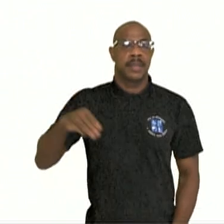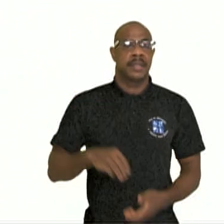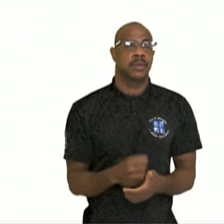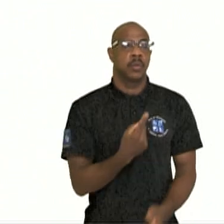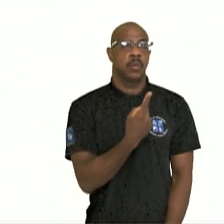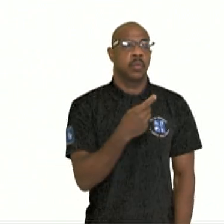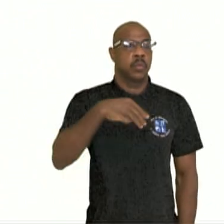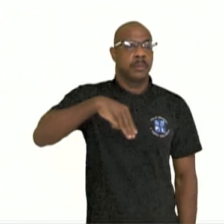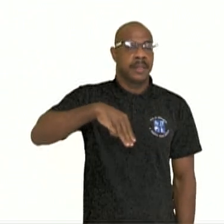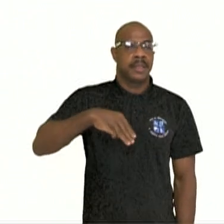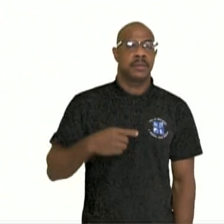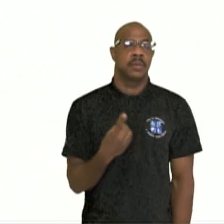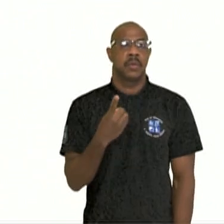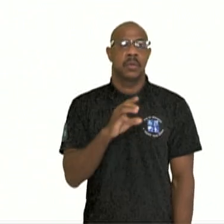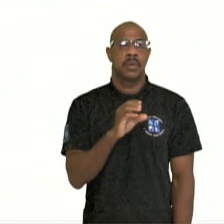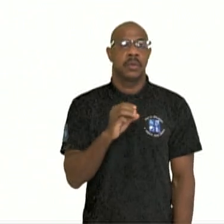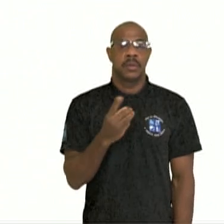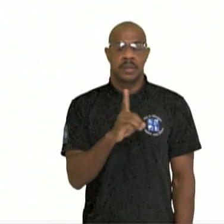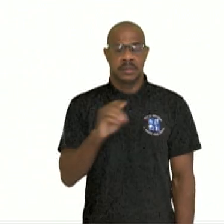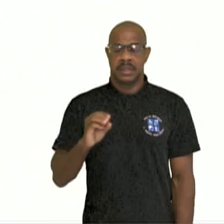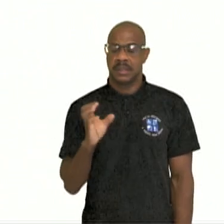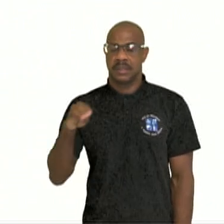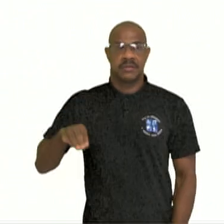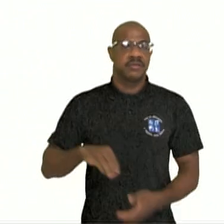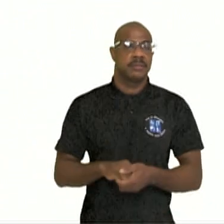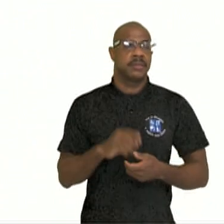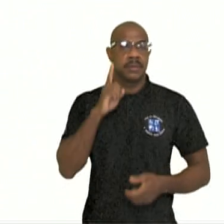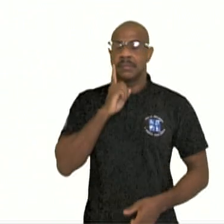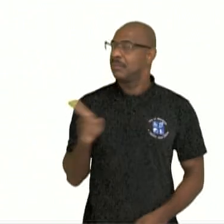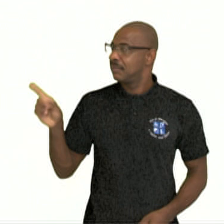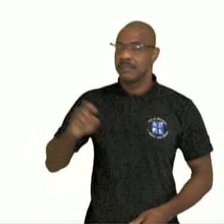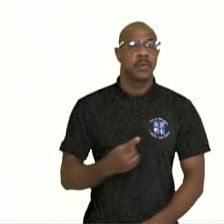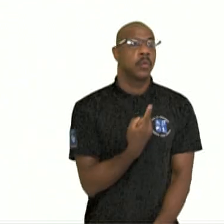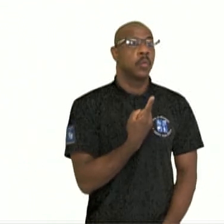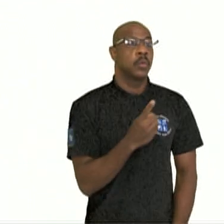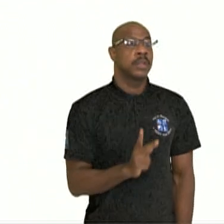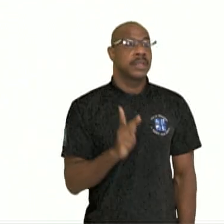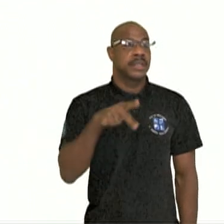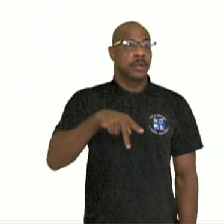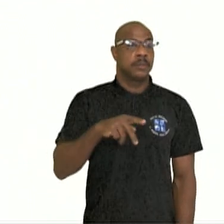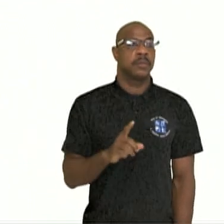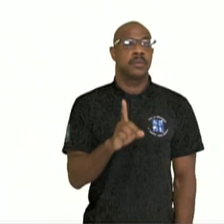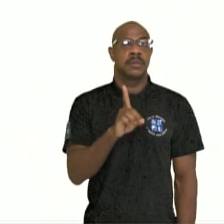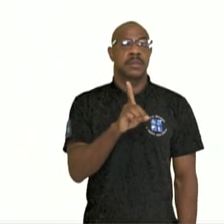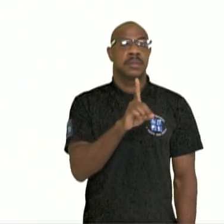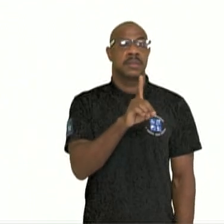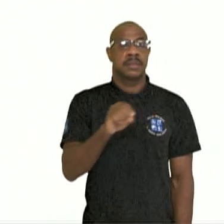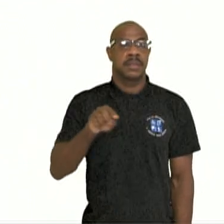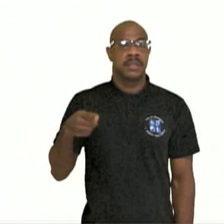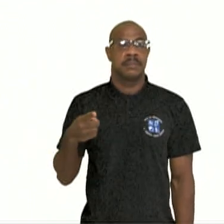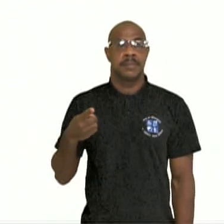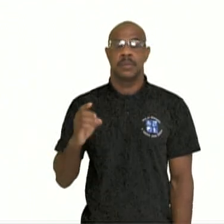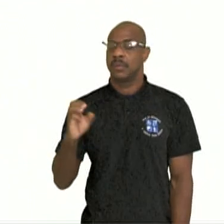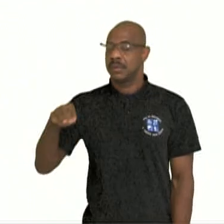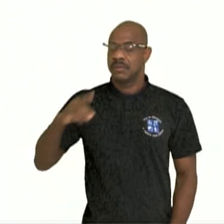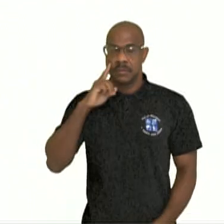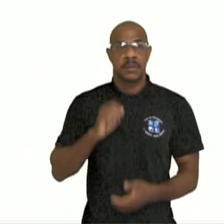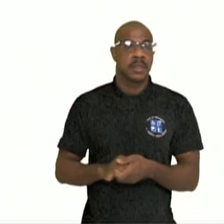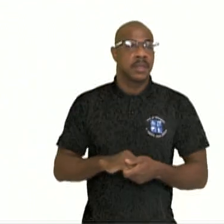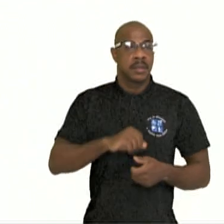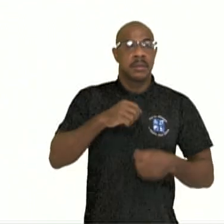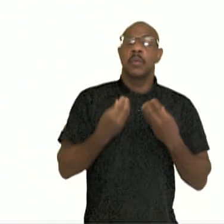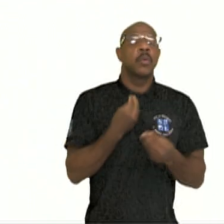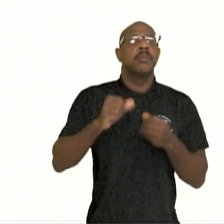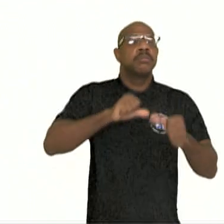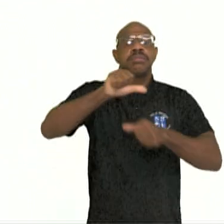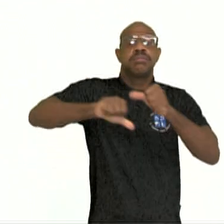1 quilômetro, 100 mil centímetros. Observe que, quando um número está em centímetros e eu quero transformá-lo